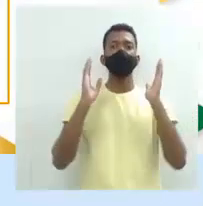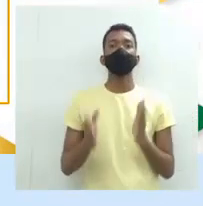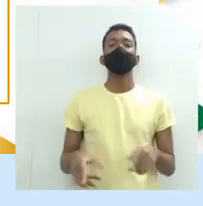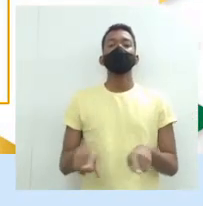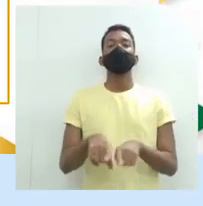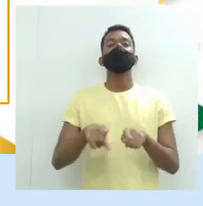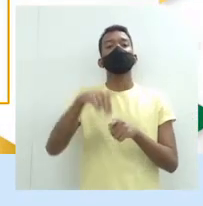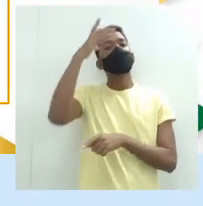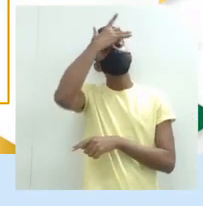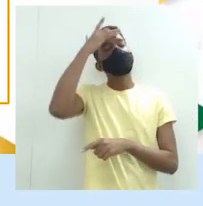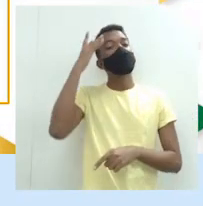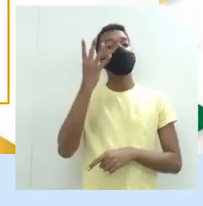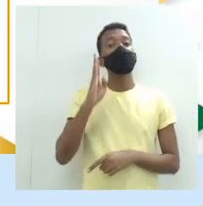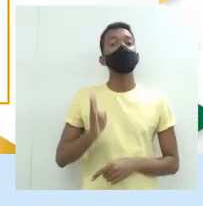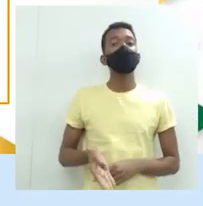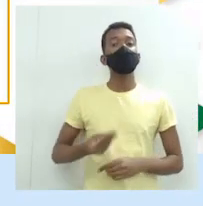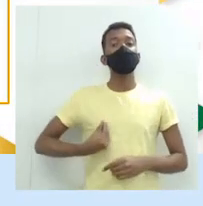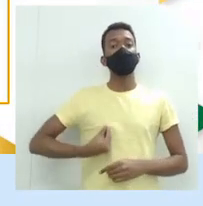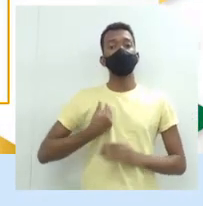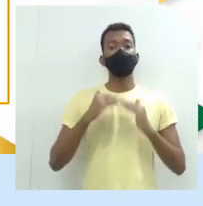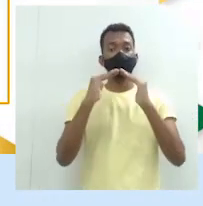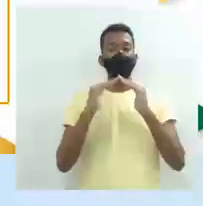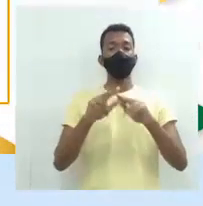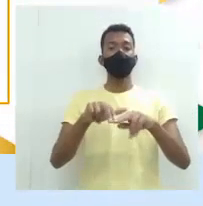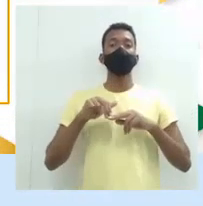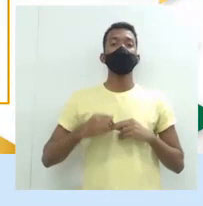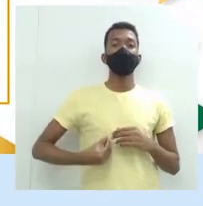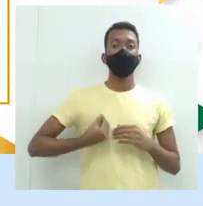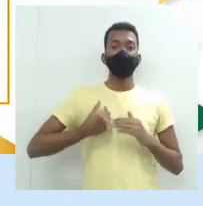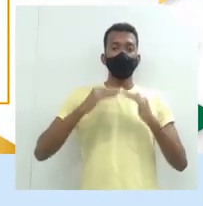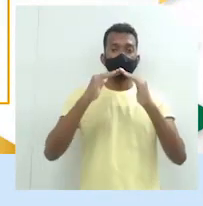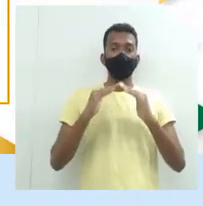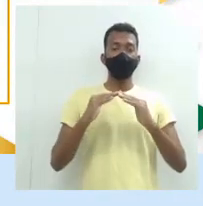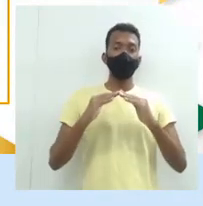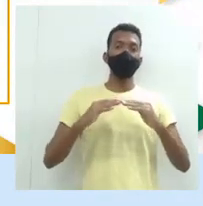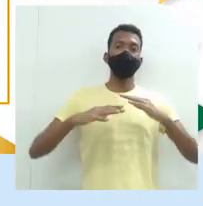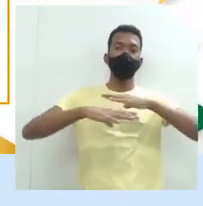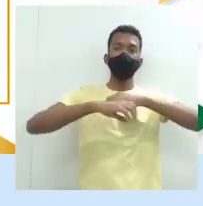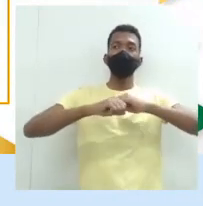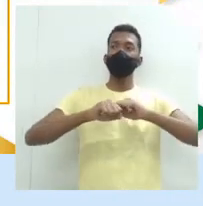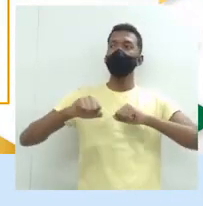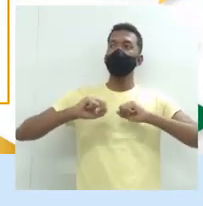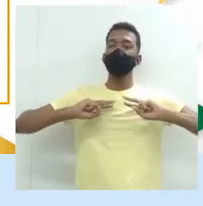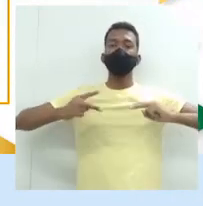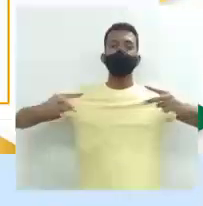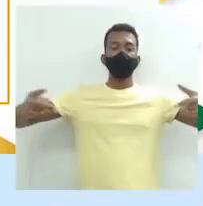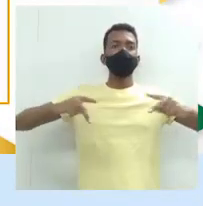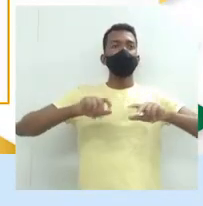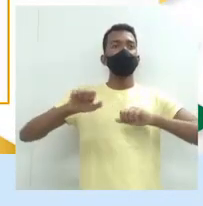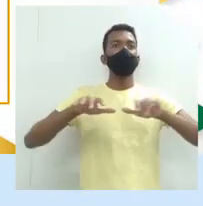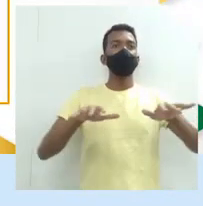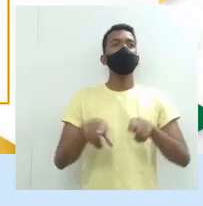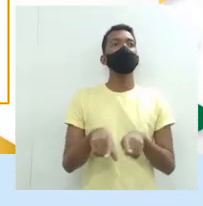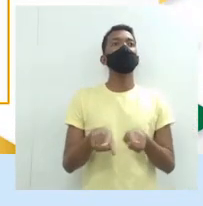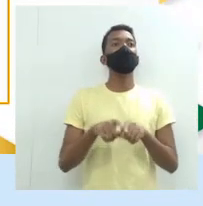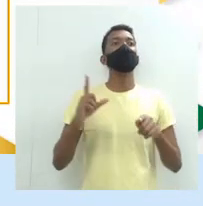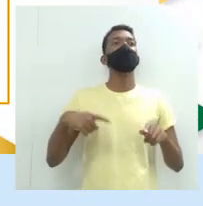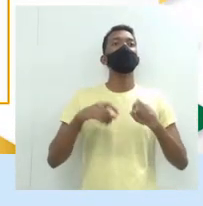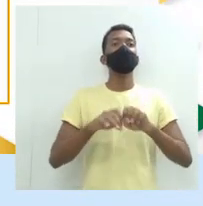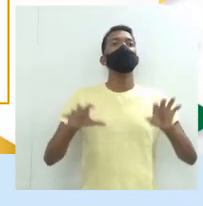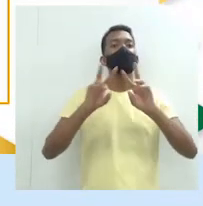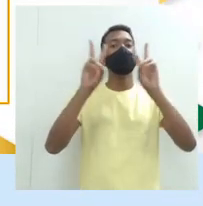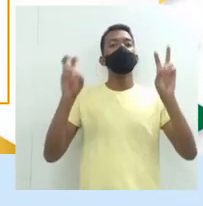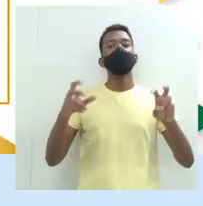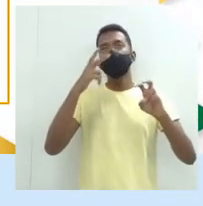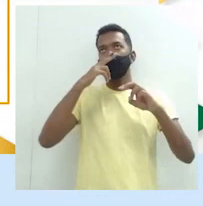casa devido a esse contágio global. Essa medida de proteção, ela traz um outro perigo mortal, que é a